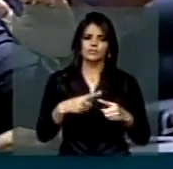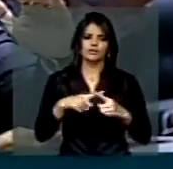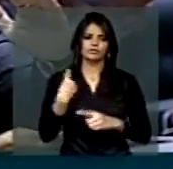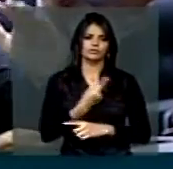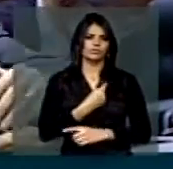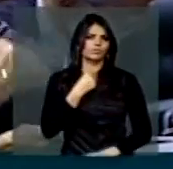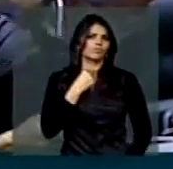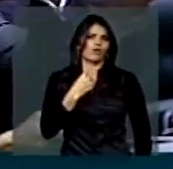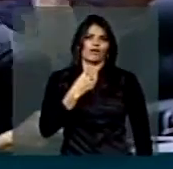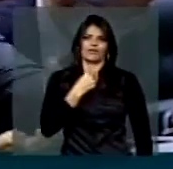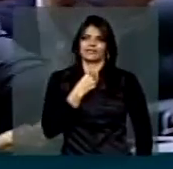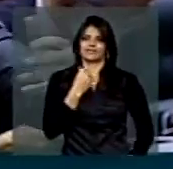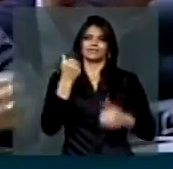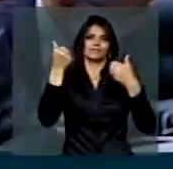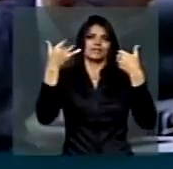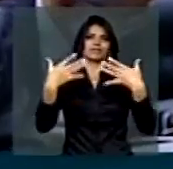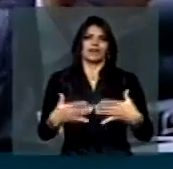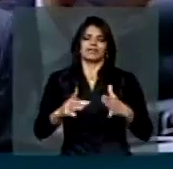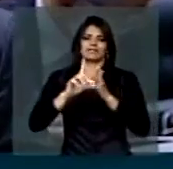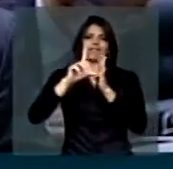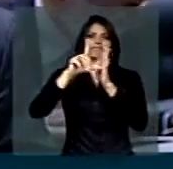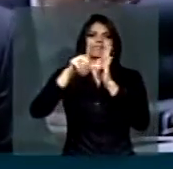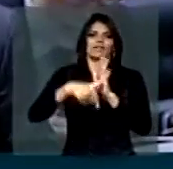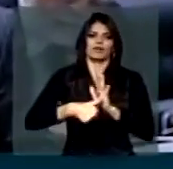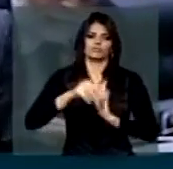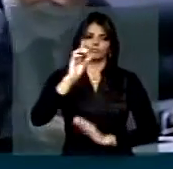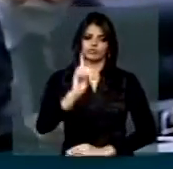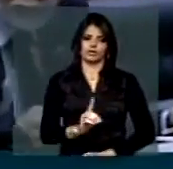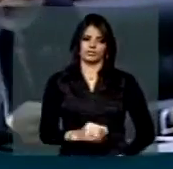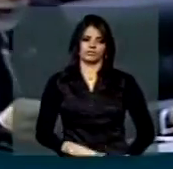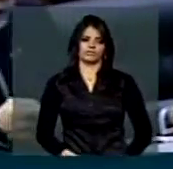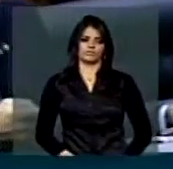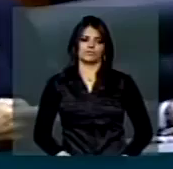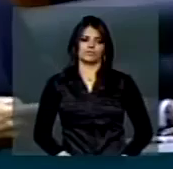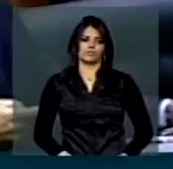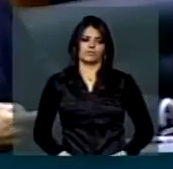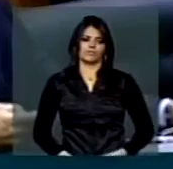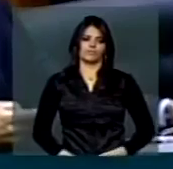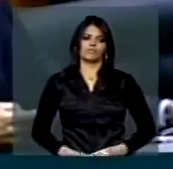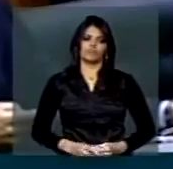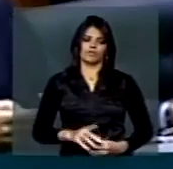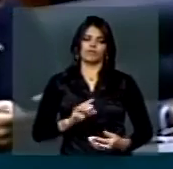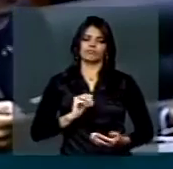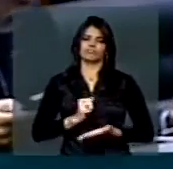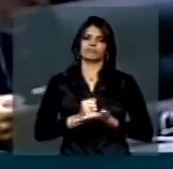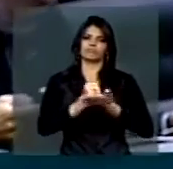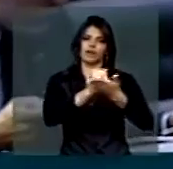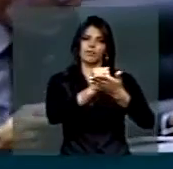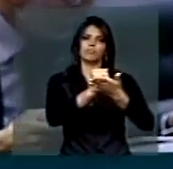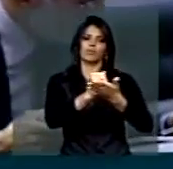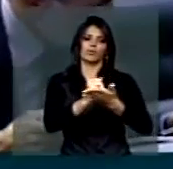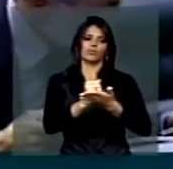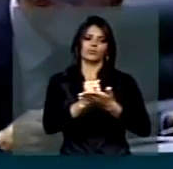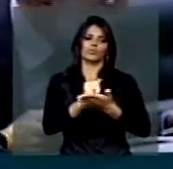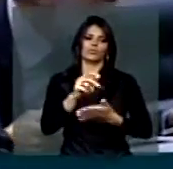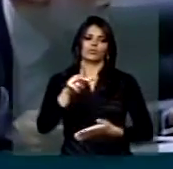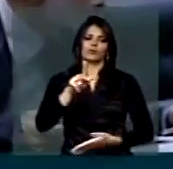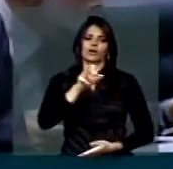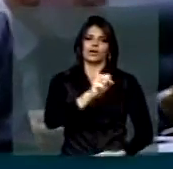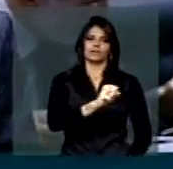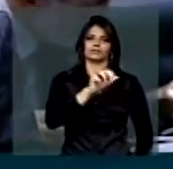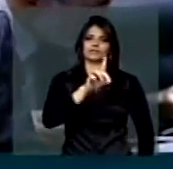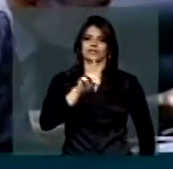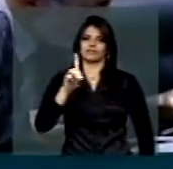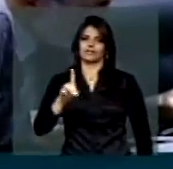podemos justificar uma transgressão desses direitos. De sorte que fica aqui a minha solidariedade, a solidariedade do nosso partido, o